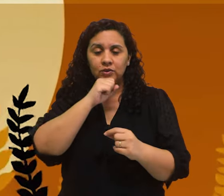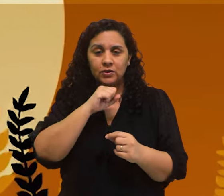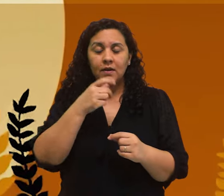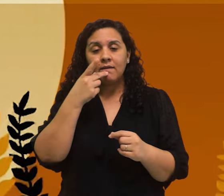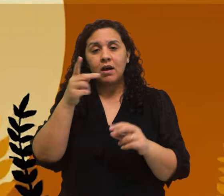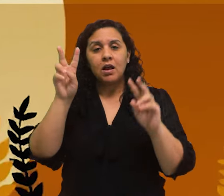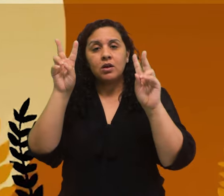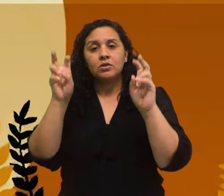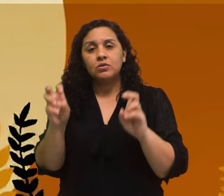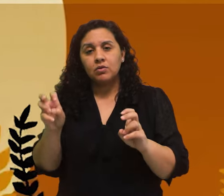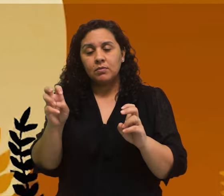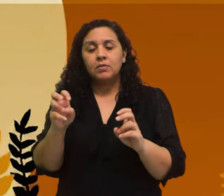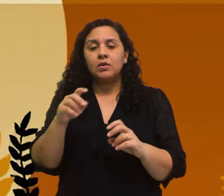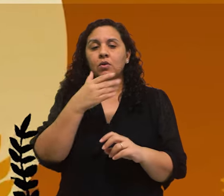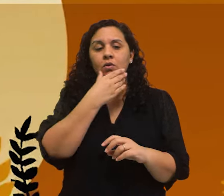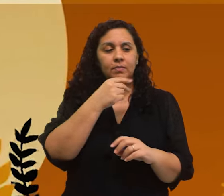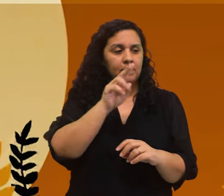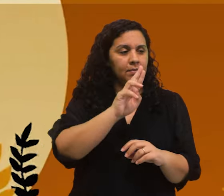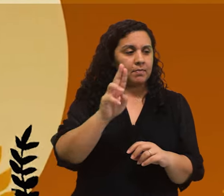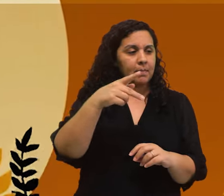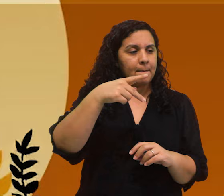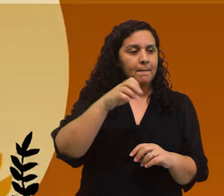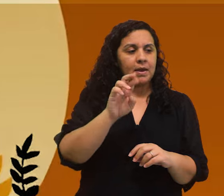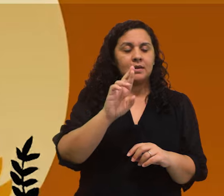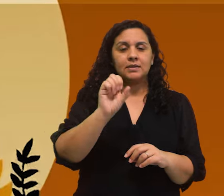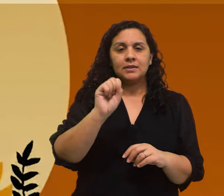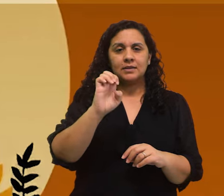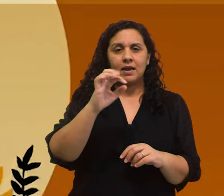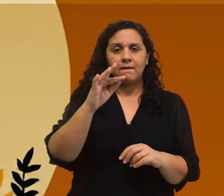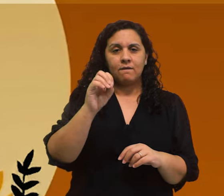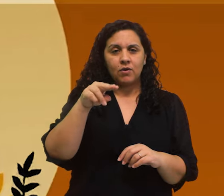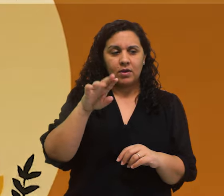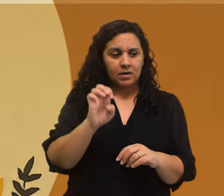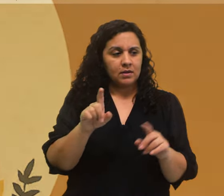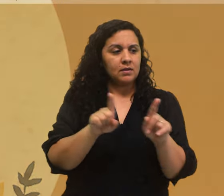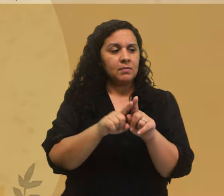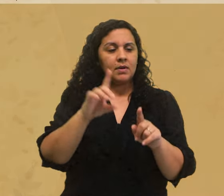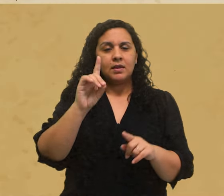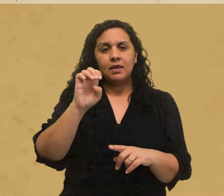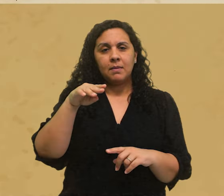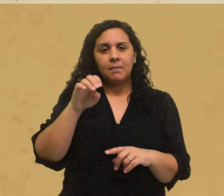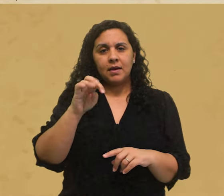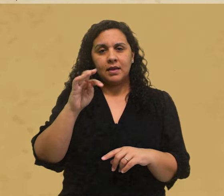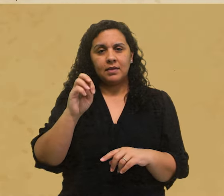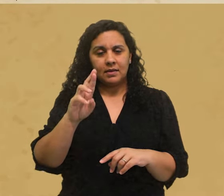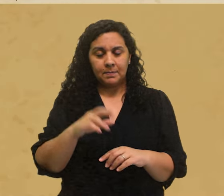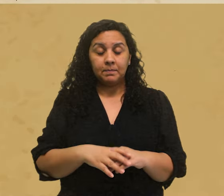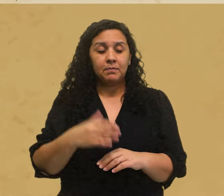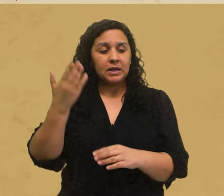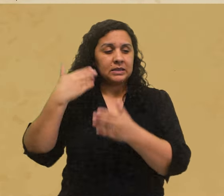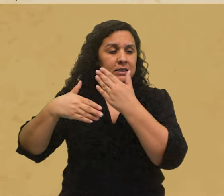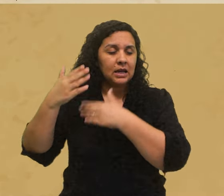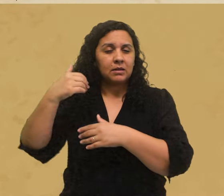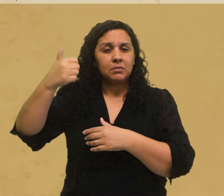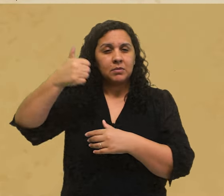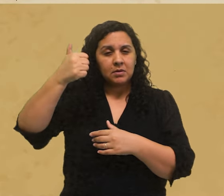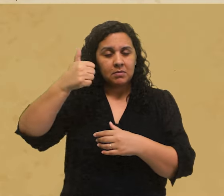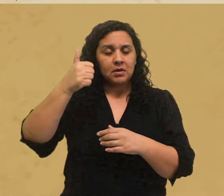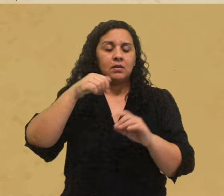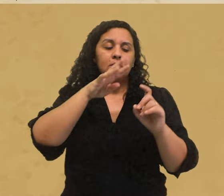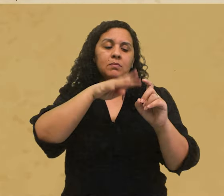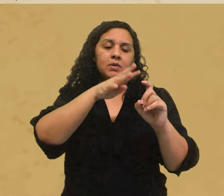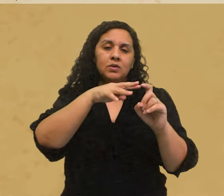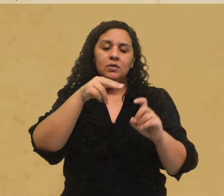que fala sobre Perséfone e Deméter. A primeira versão conhecida do mito